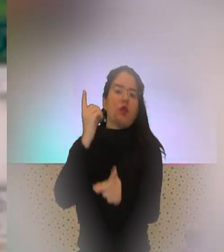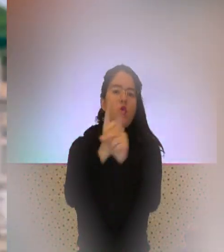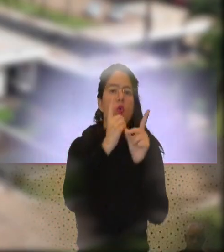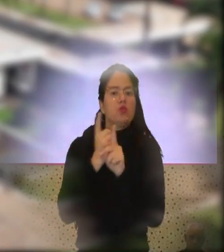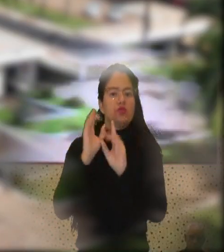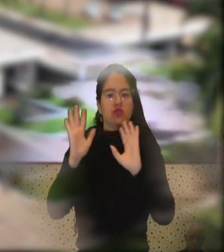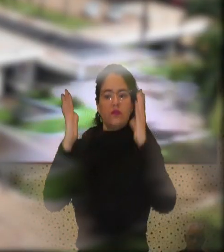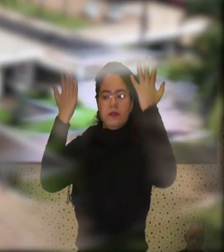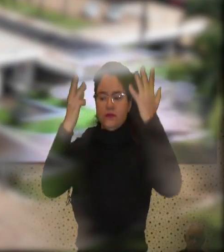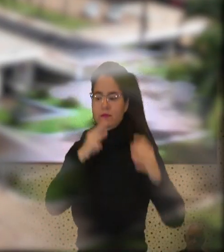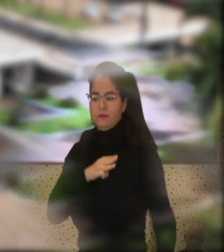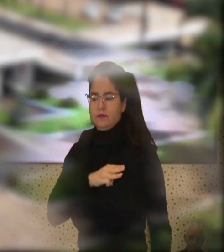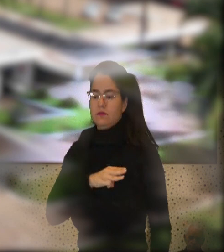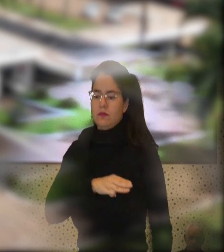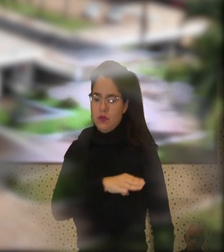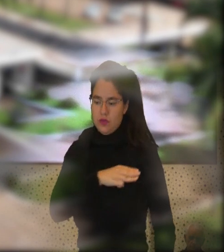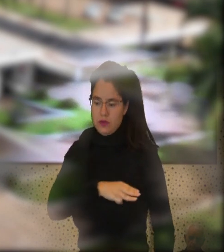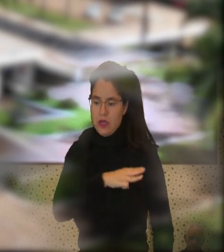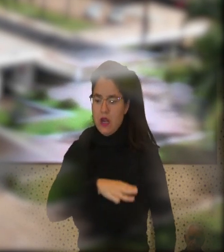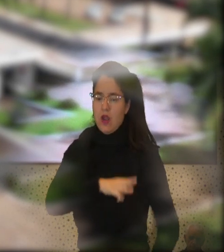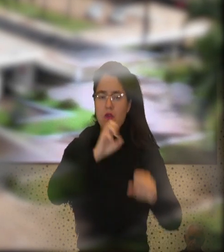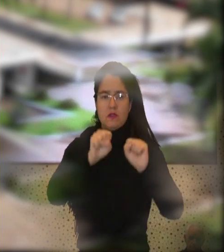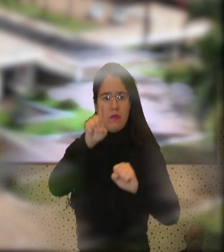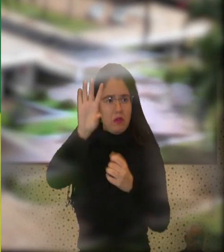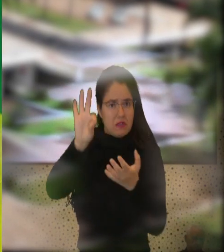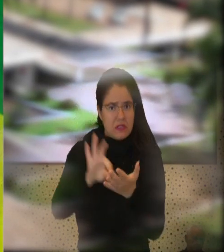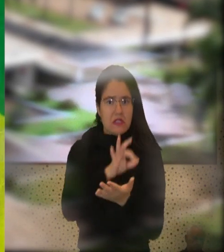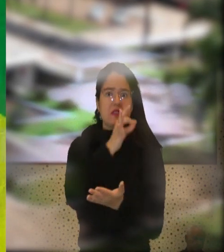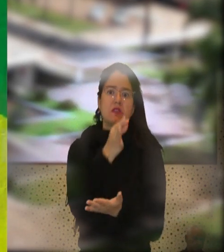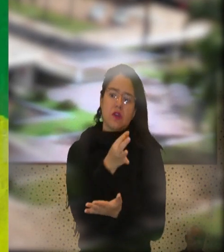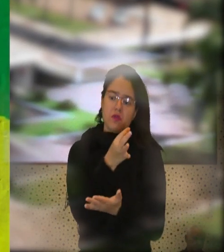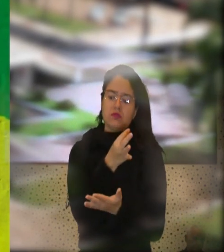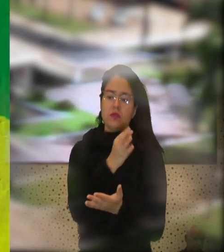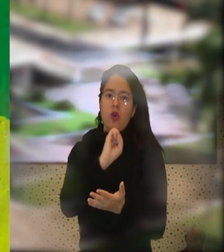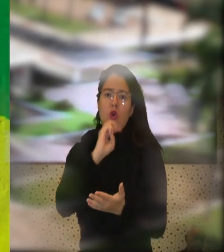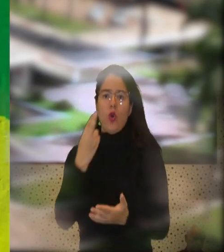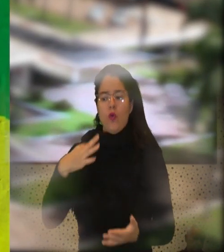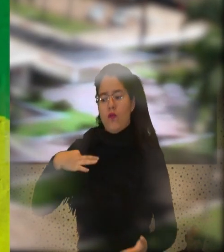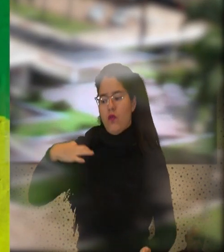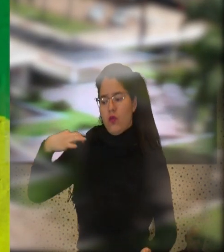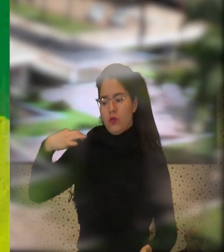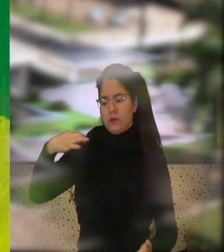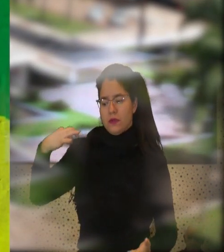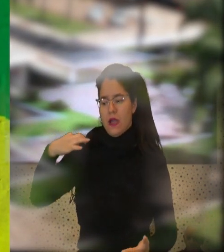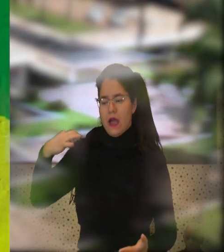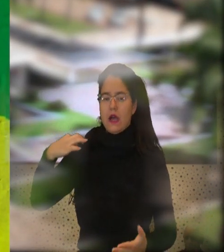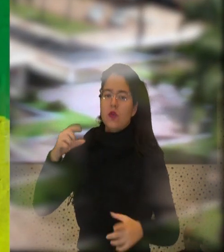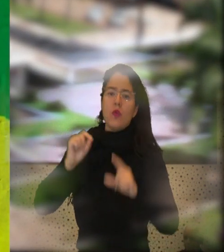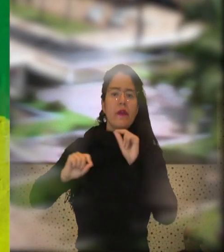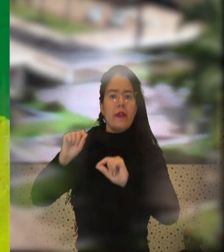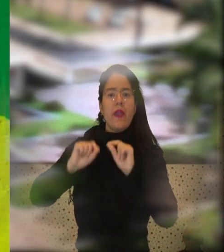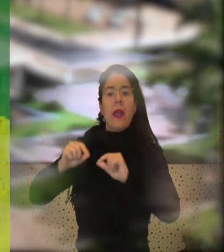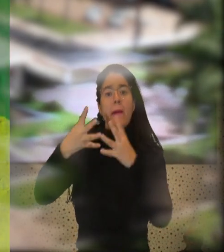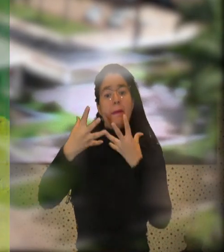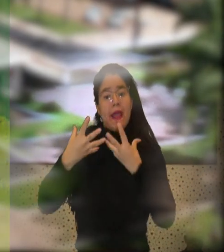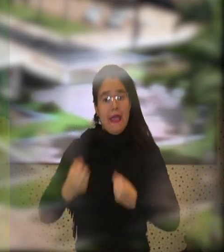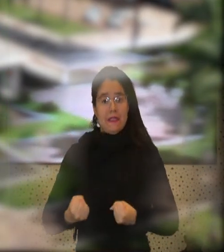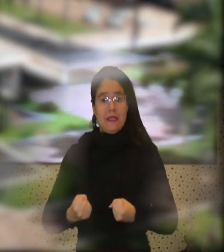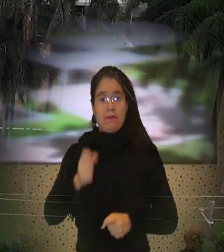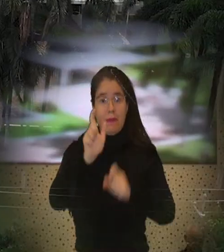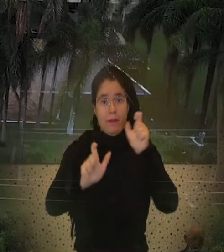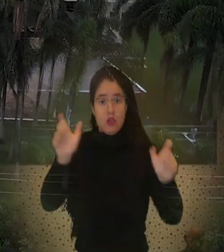Participe fazendo sua inscrição no espaço de convivência ou se voluntariando para hospedar um missionário em sua